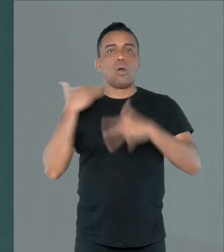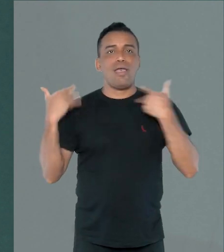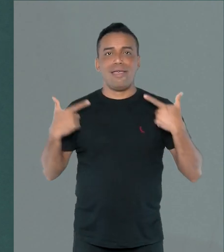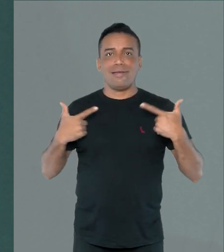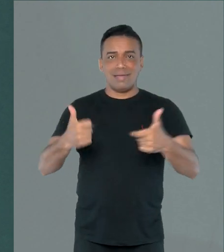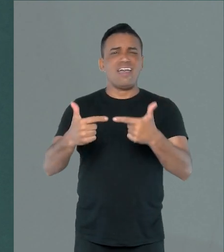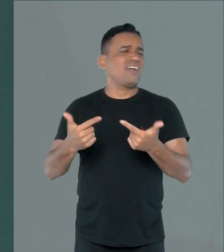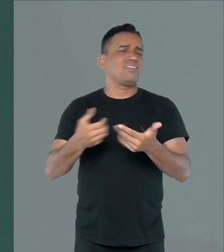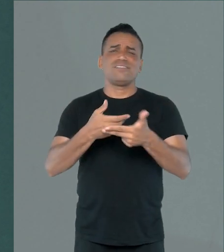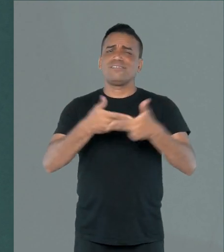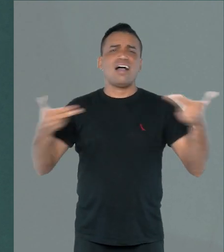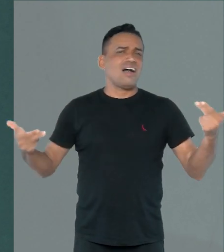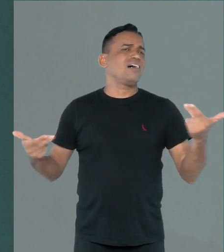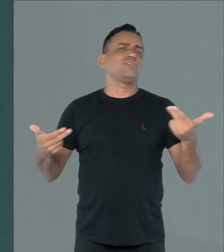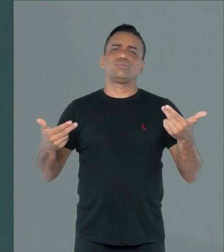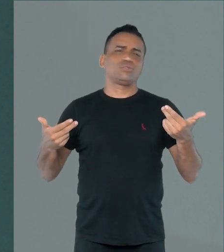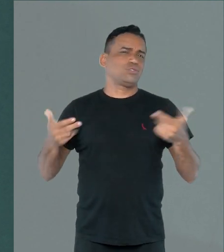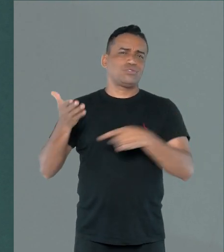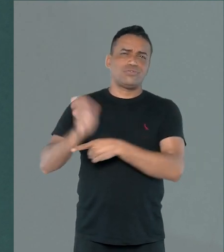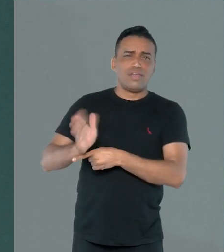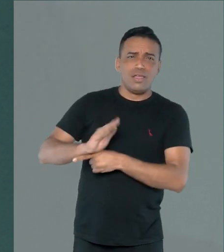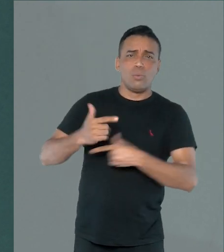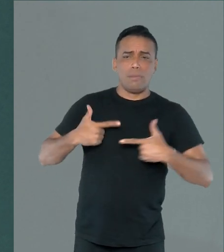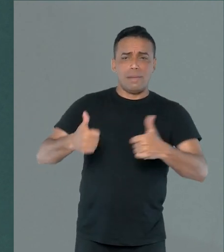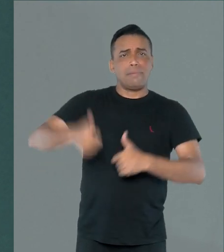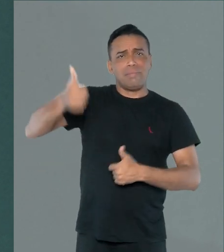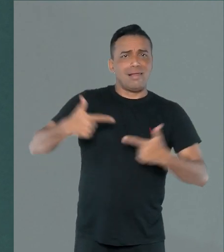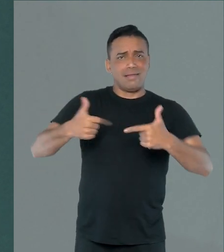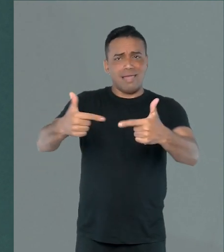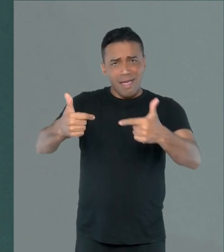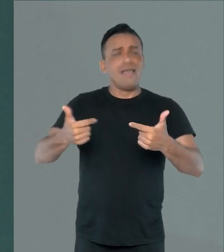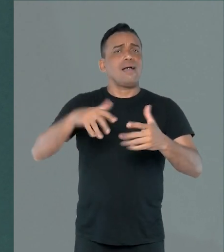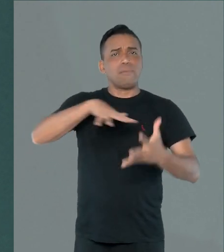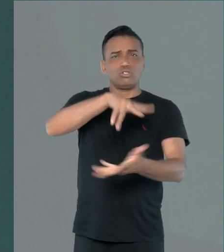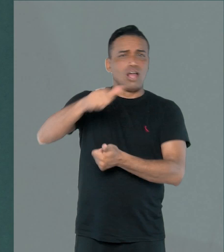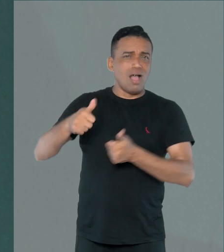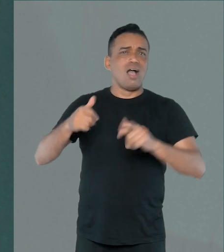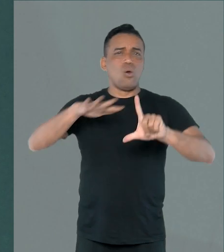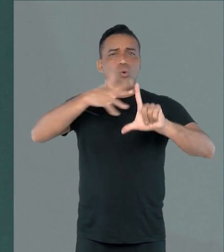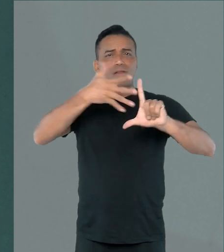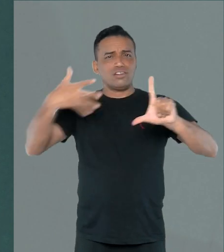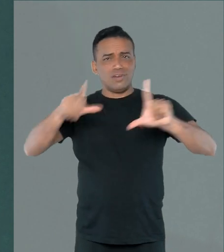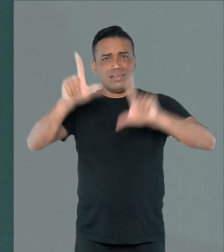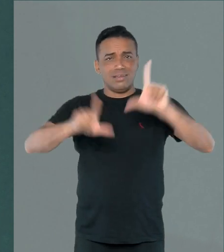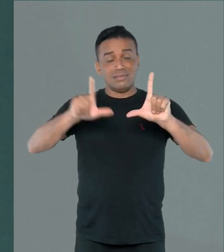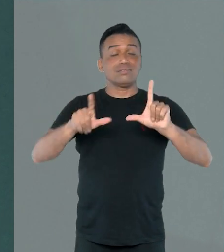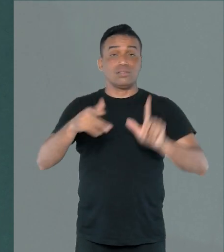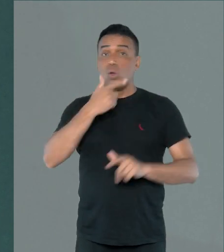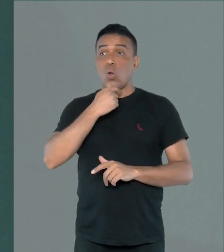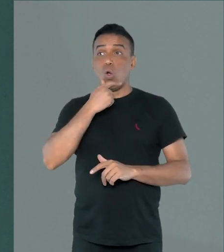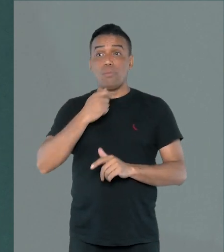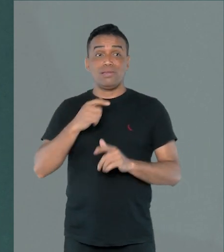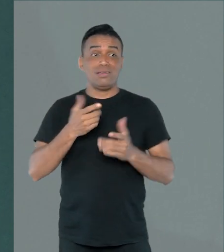muito bonitas as reconstituições, né? Esse operário que largou a mulher, largou a família, né? Eu me lembro que, na França, o